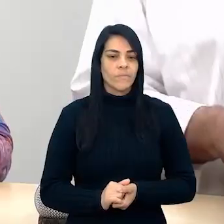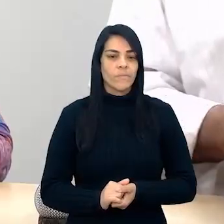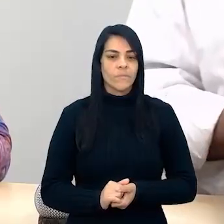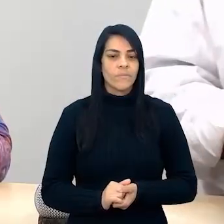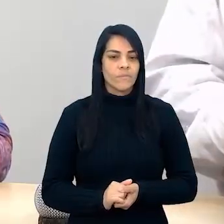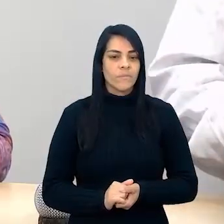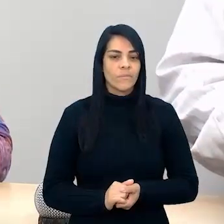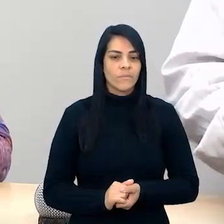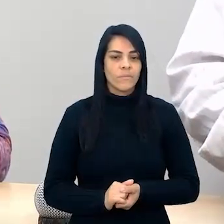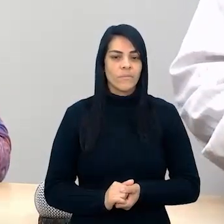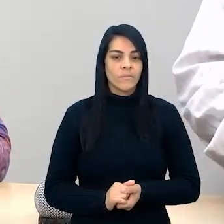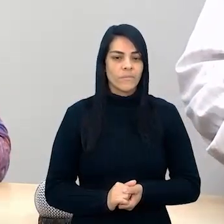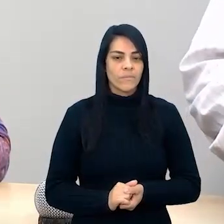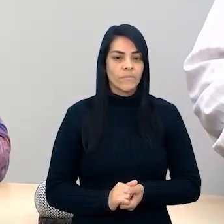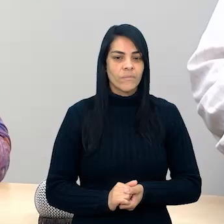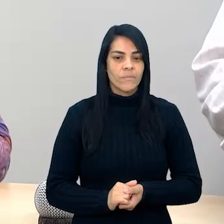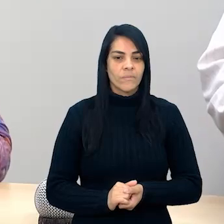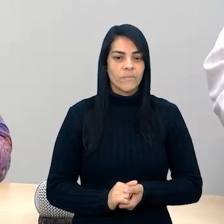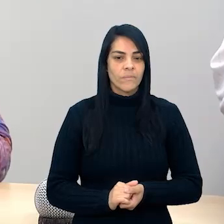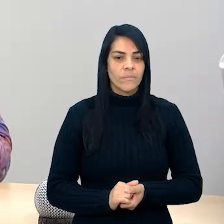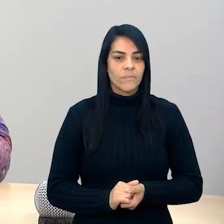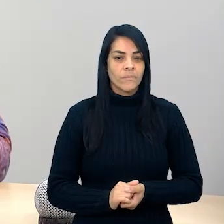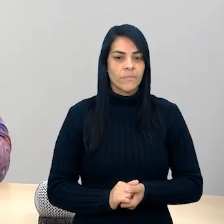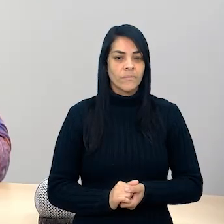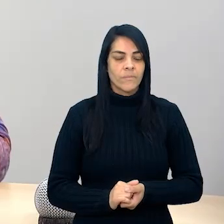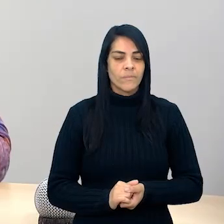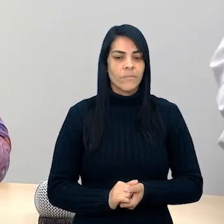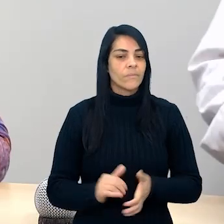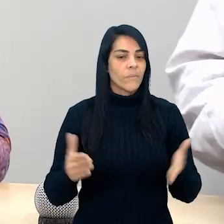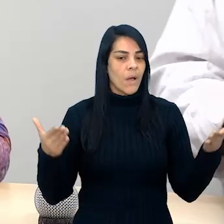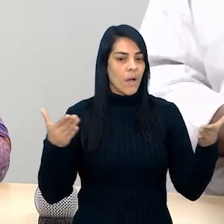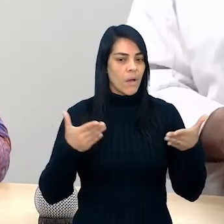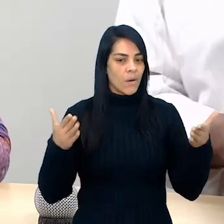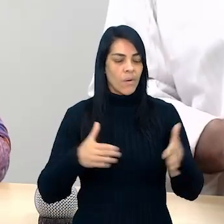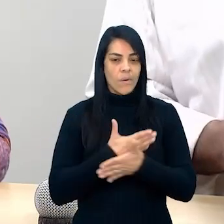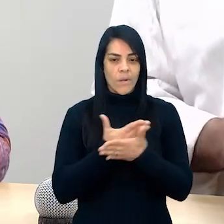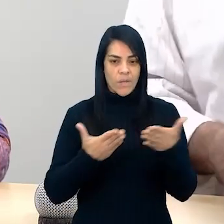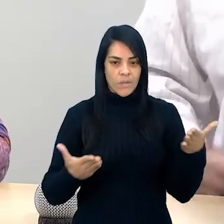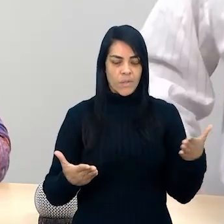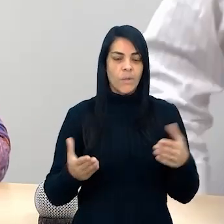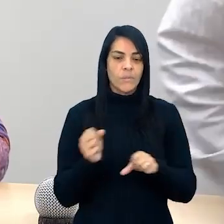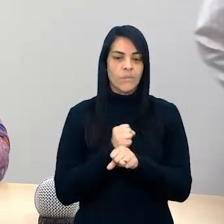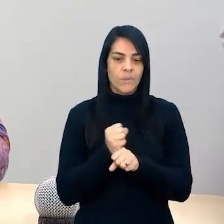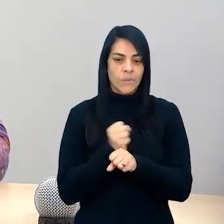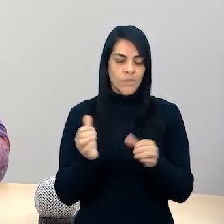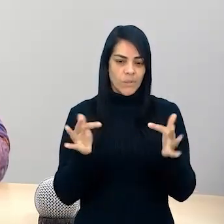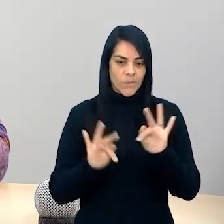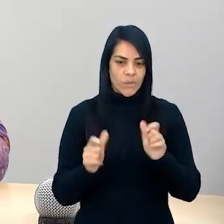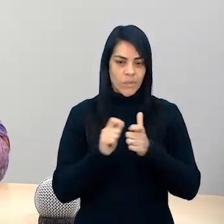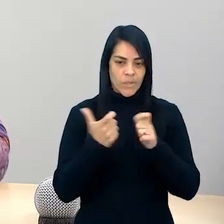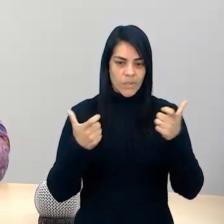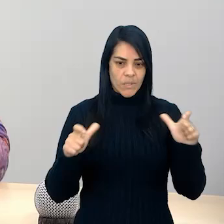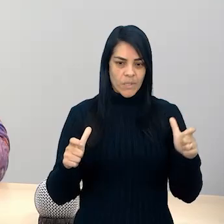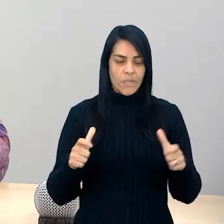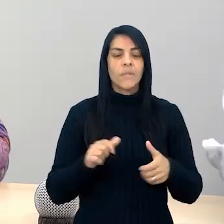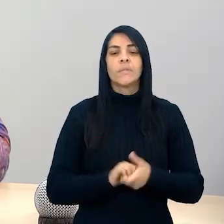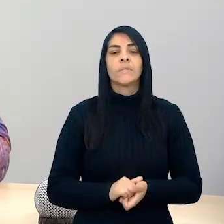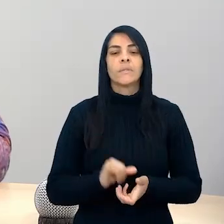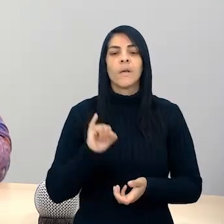colocar e vocês espelham, tá bom? Então agora nós vamos para os anos finais, grandezas inversamente.